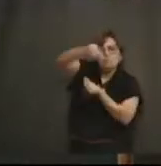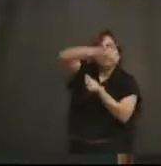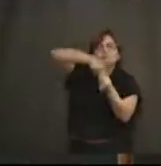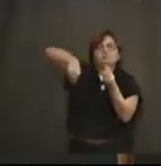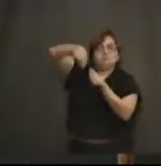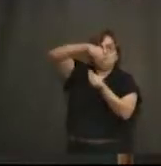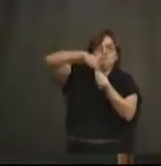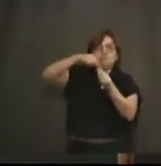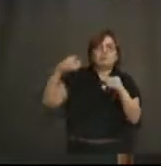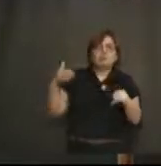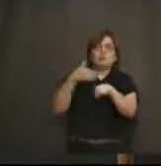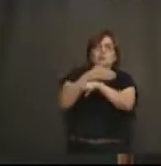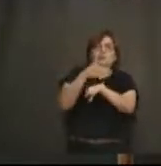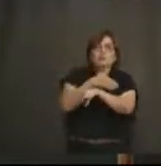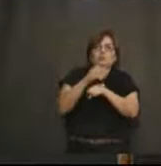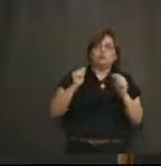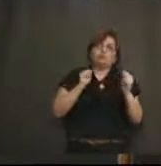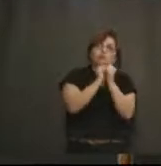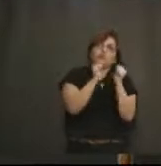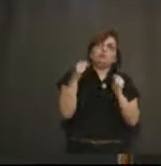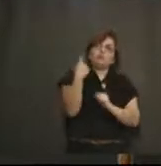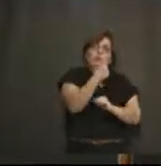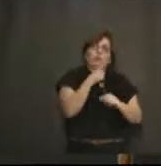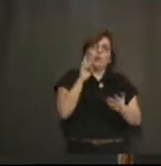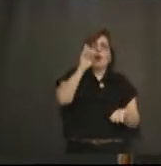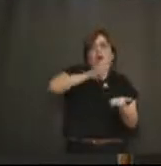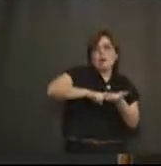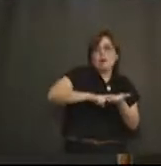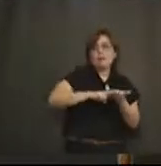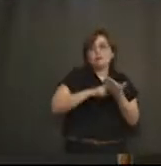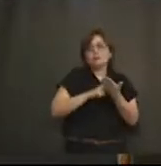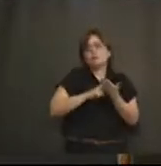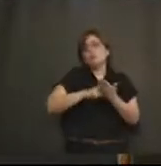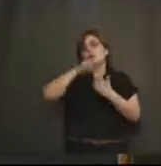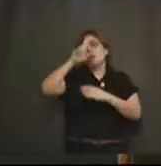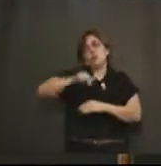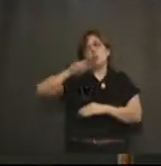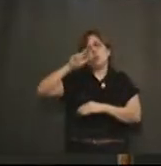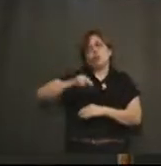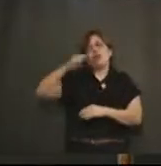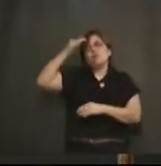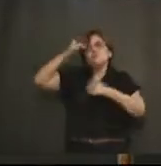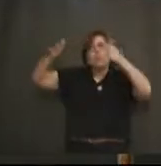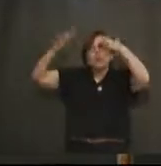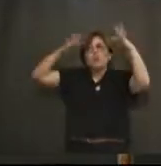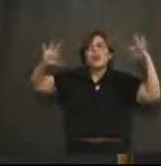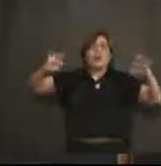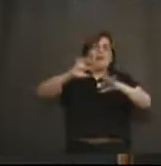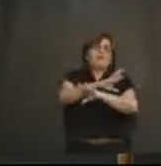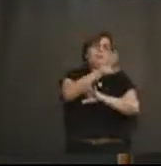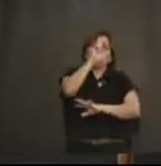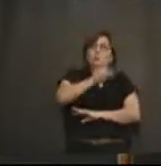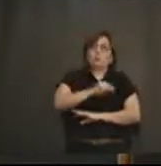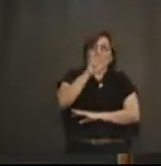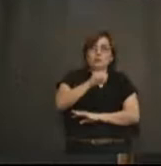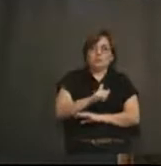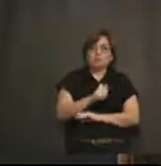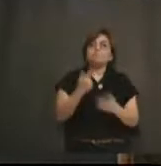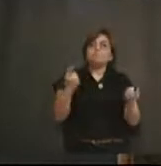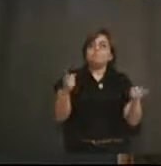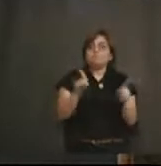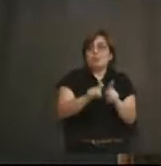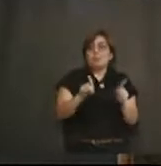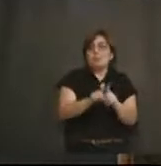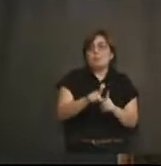realidade. Nunca deixemos de amar na construção dessas coisas. Afinal, né, a gente não pode esquecer também as palavras